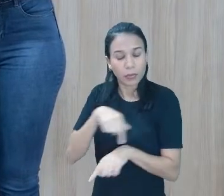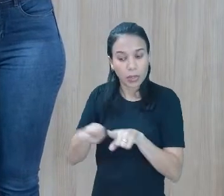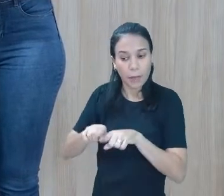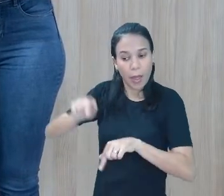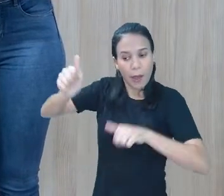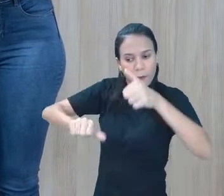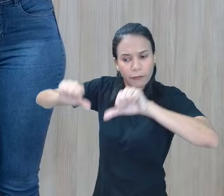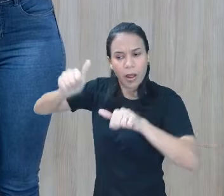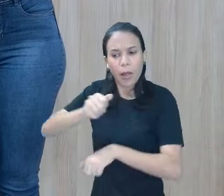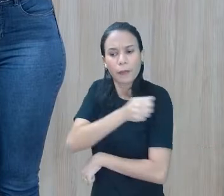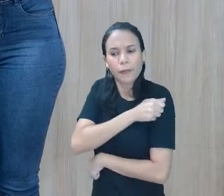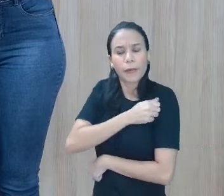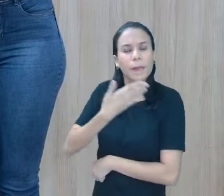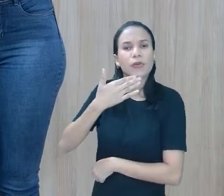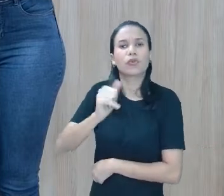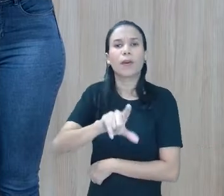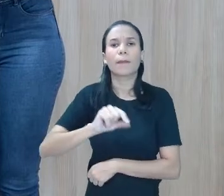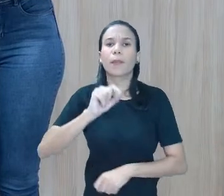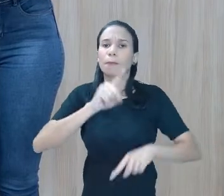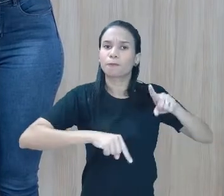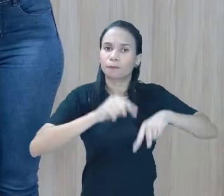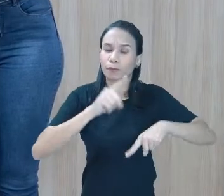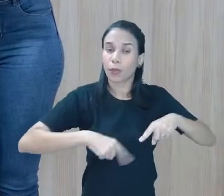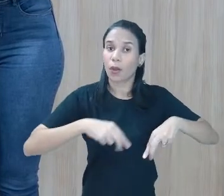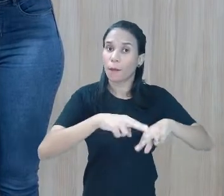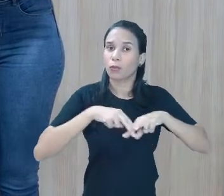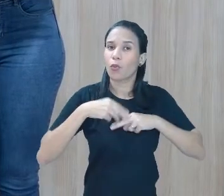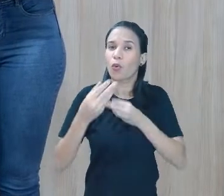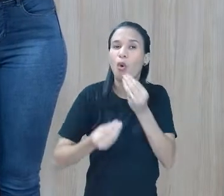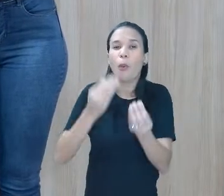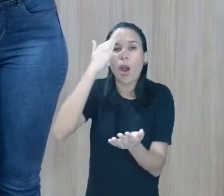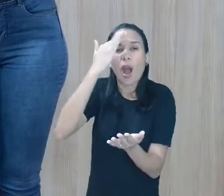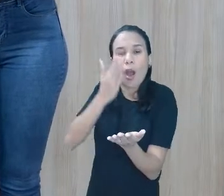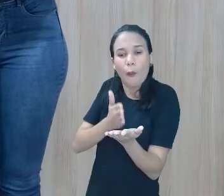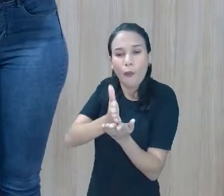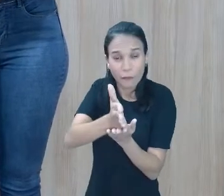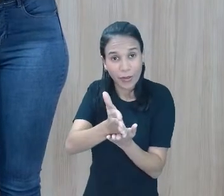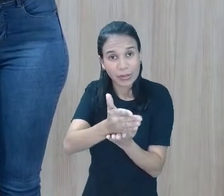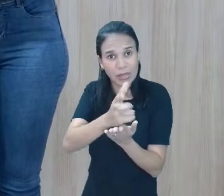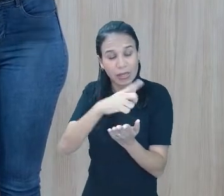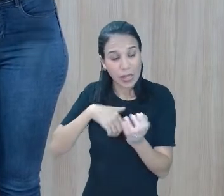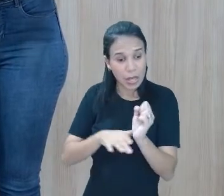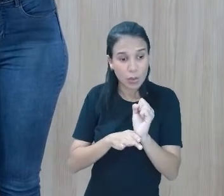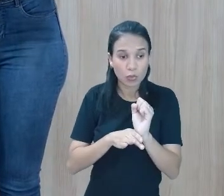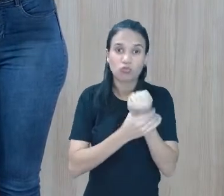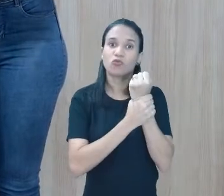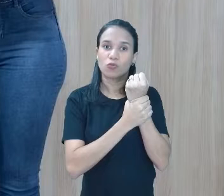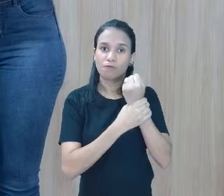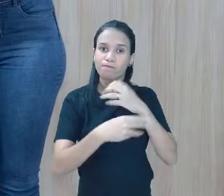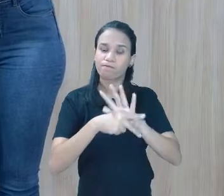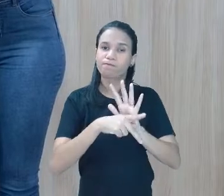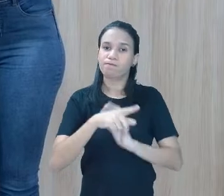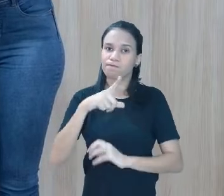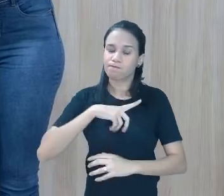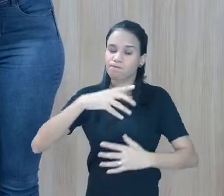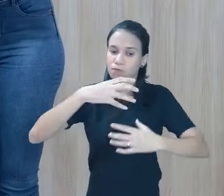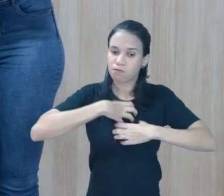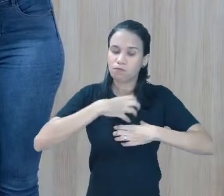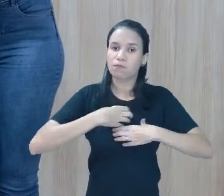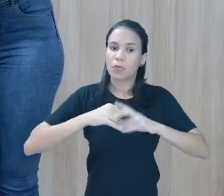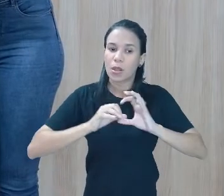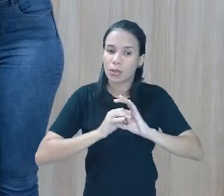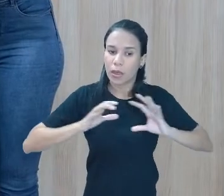gente. Ele vai evidenciar para a gente confiança e segurança em fazer. Em se sentir